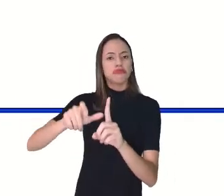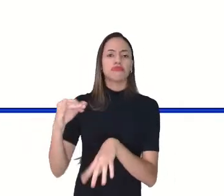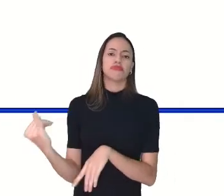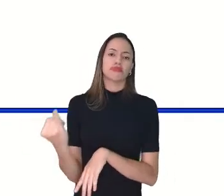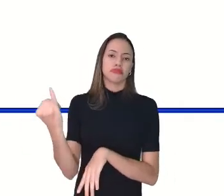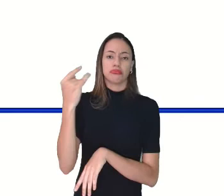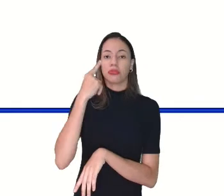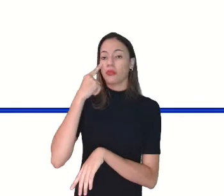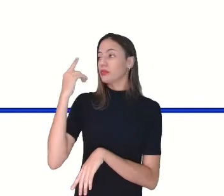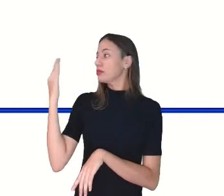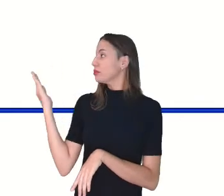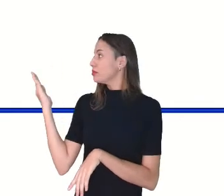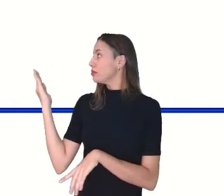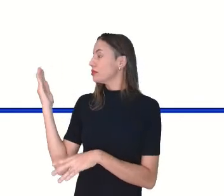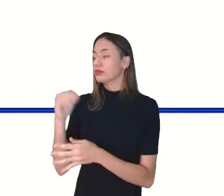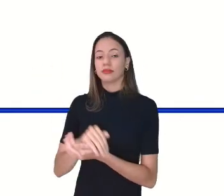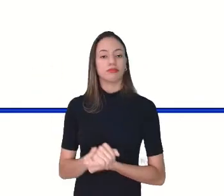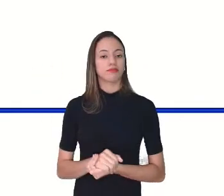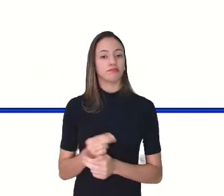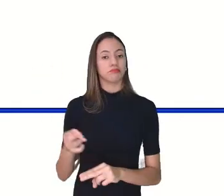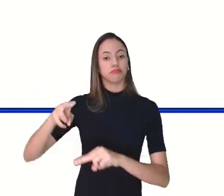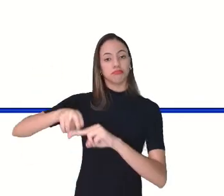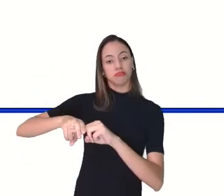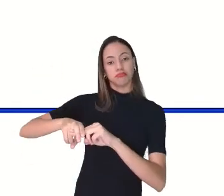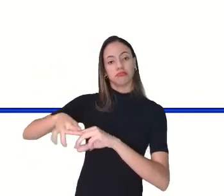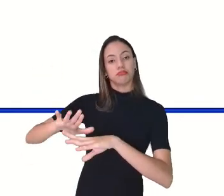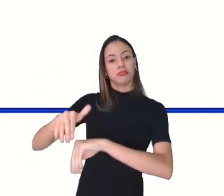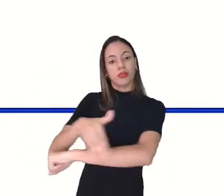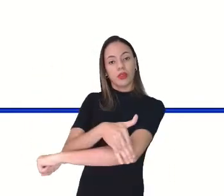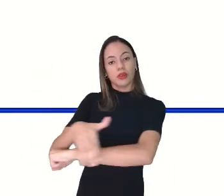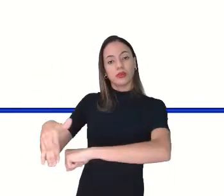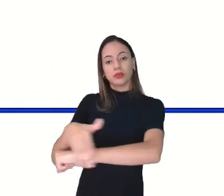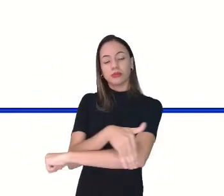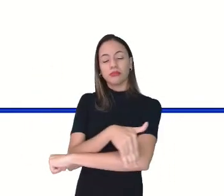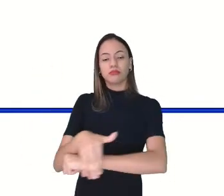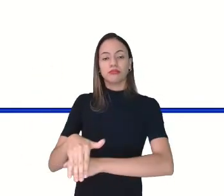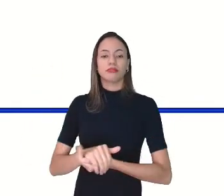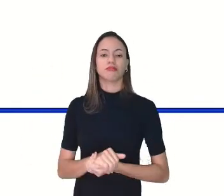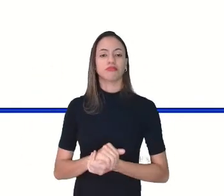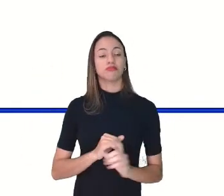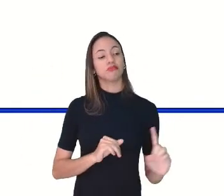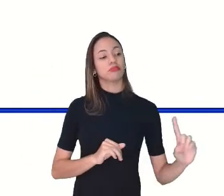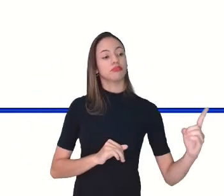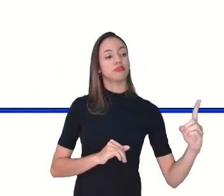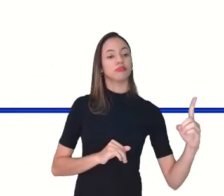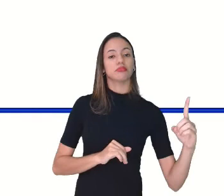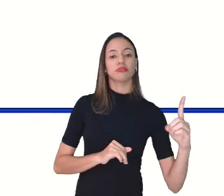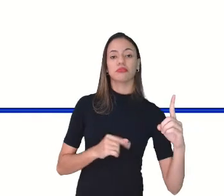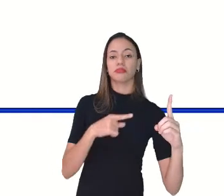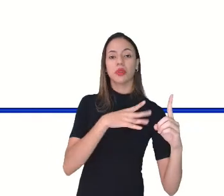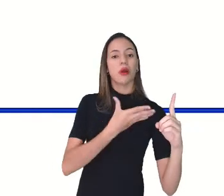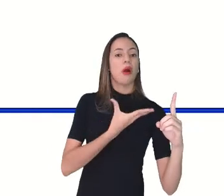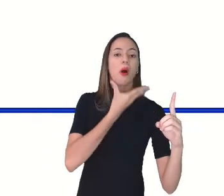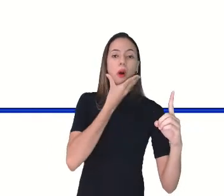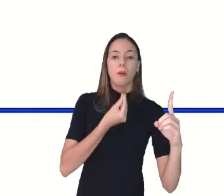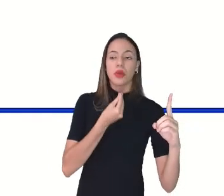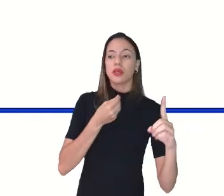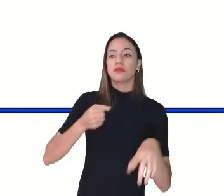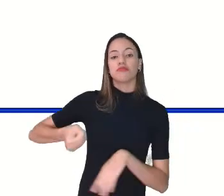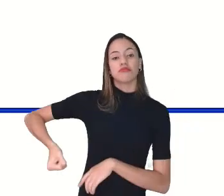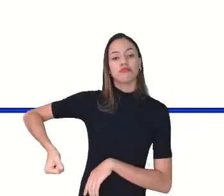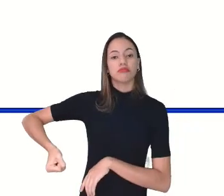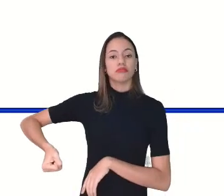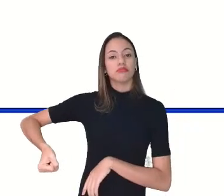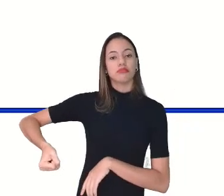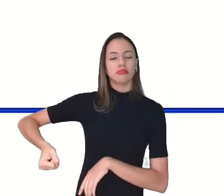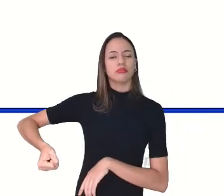olha só, Mafalda está sentadinha na rua, tá? E aí vem passando um senhor com uma maletinha e